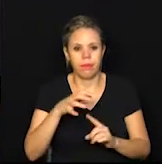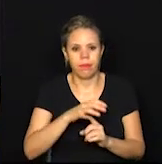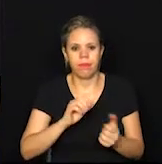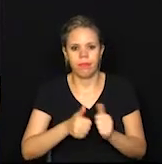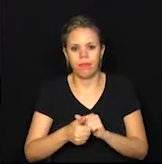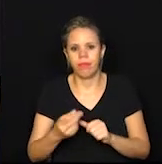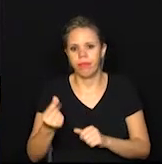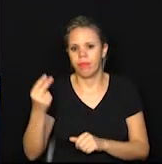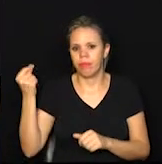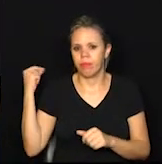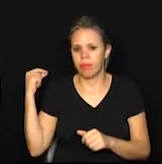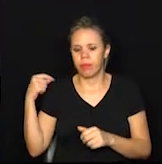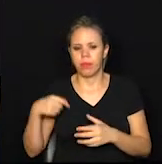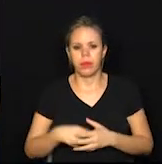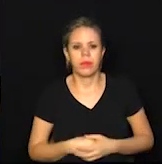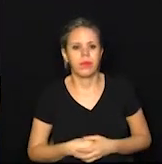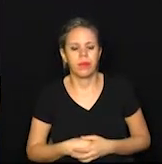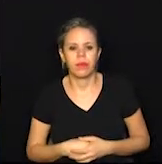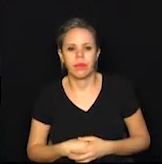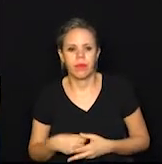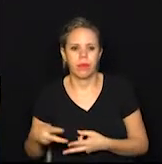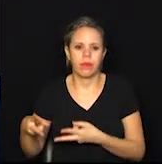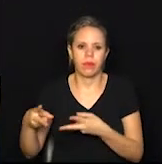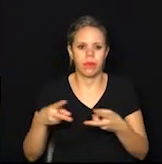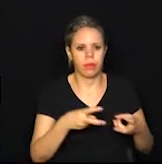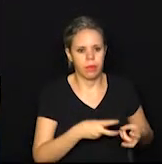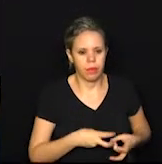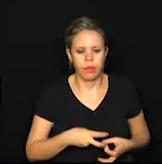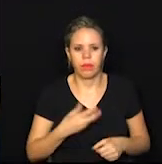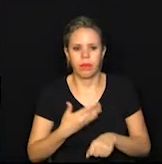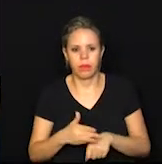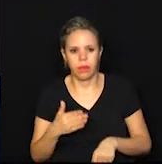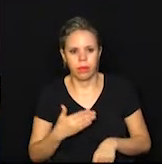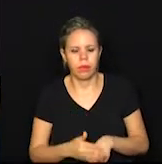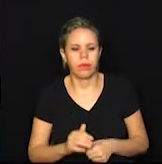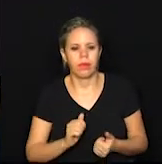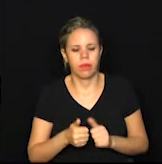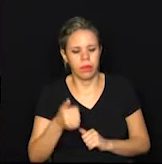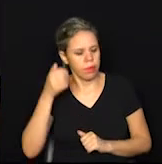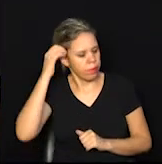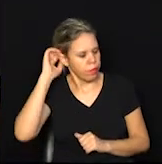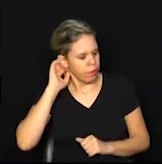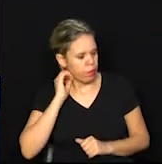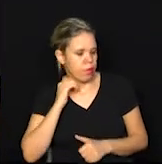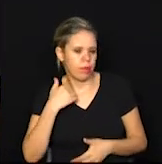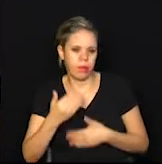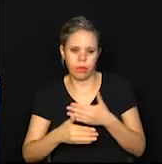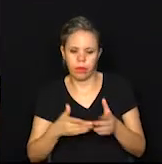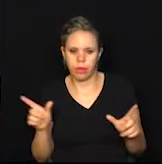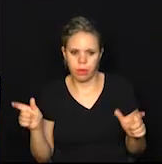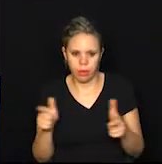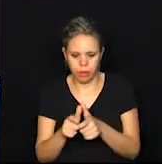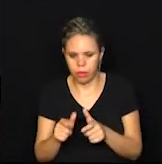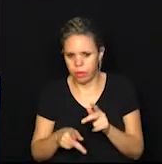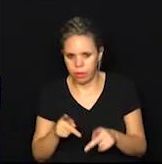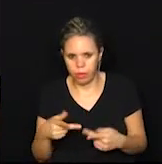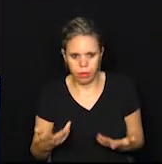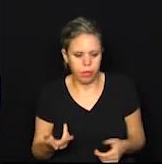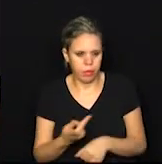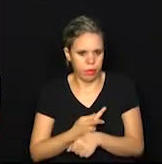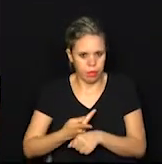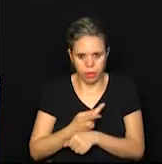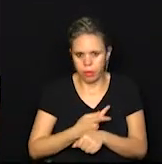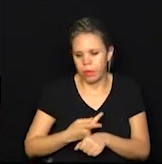muito antiga e a gente percebeu que a prática do esporte está cada vez menor e a procura